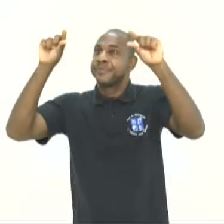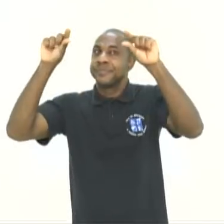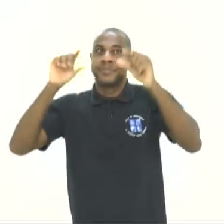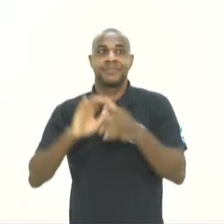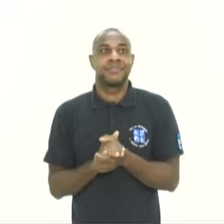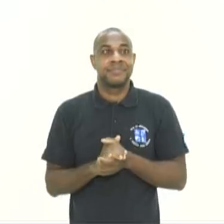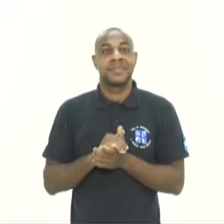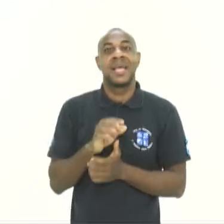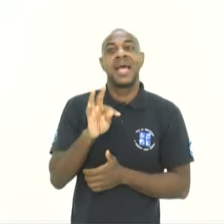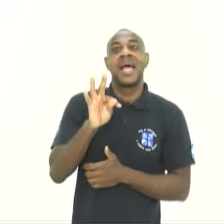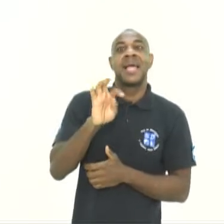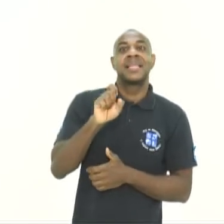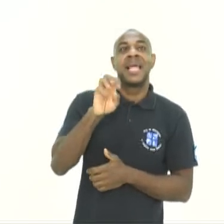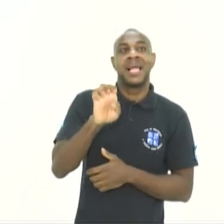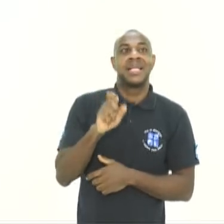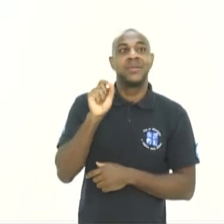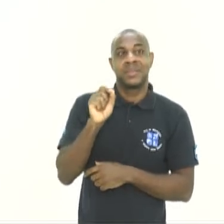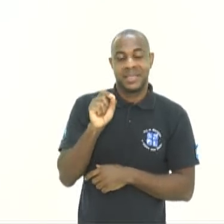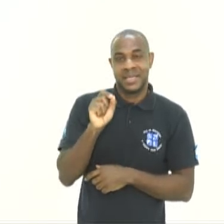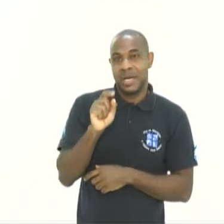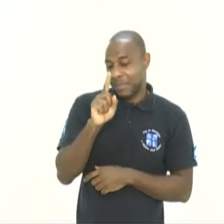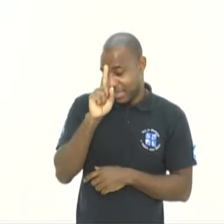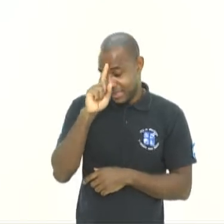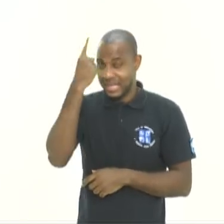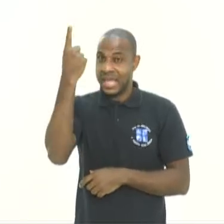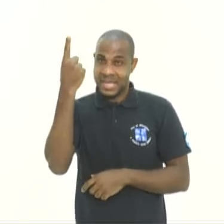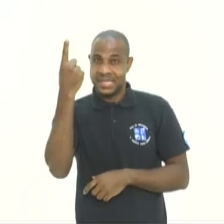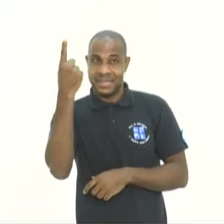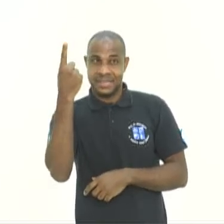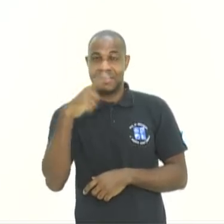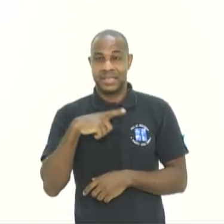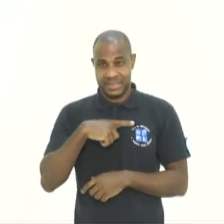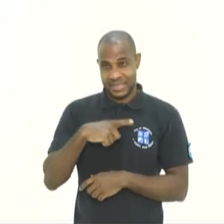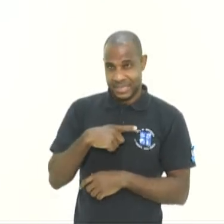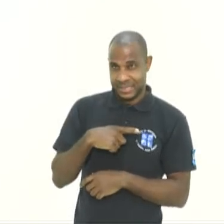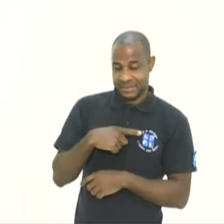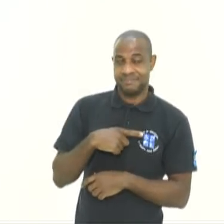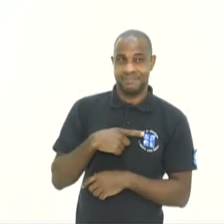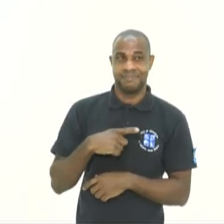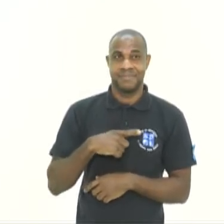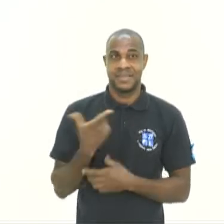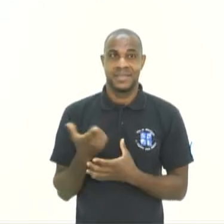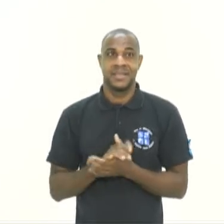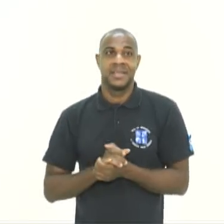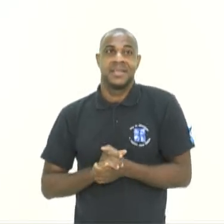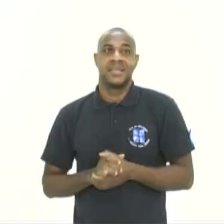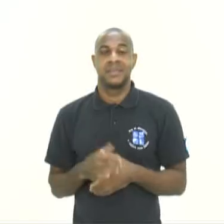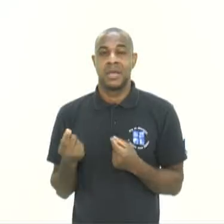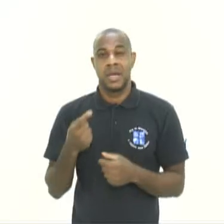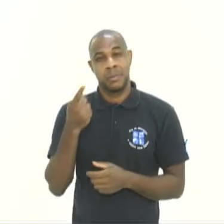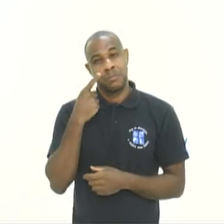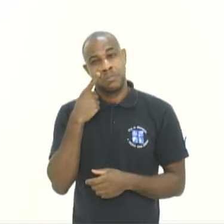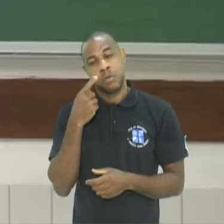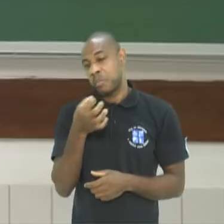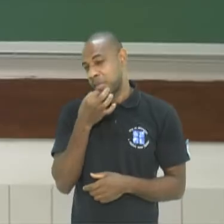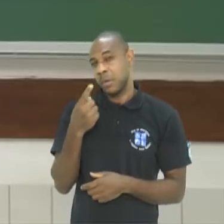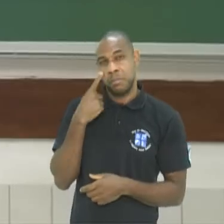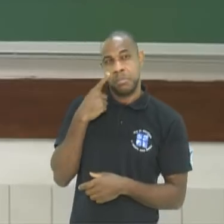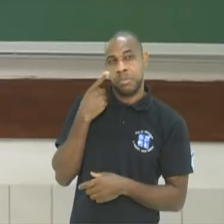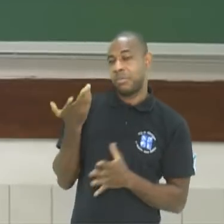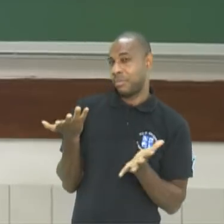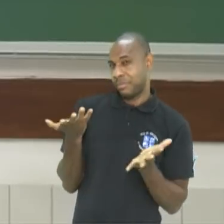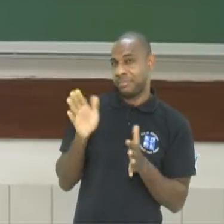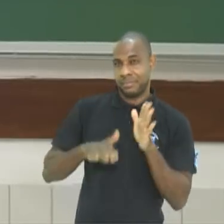tese é uma proposição, ou seja, o que é uma proposição? Uma ideia, um ponto de vista. Então, ó, lembram do